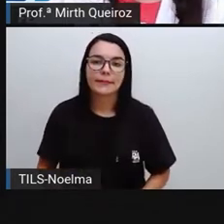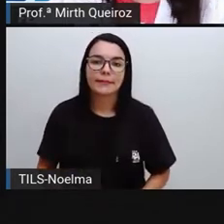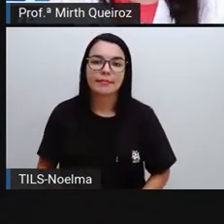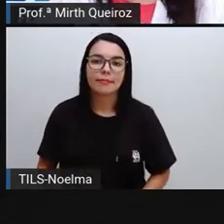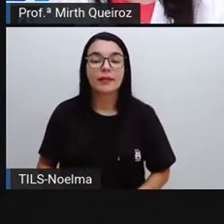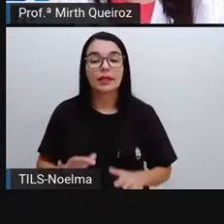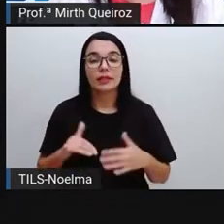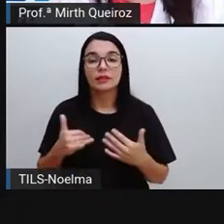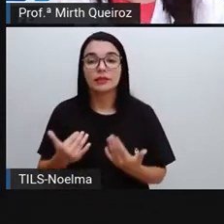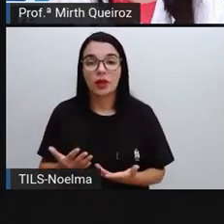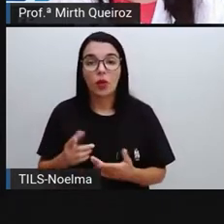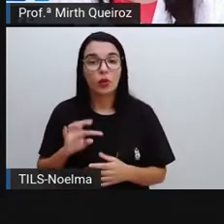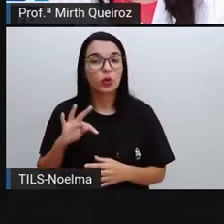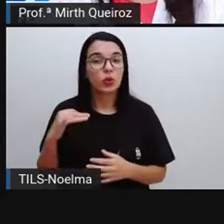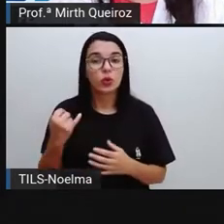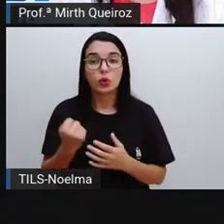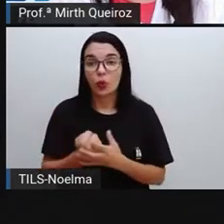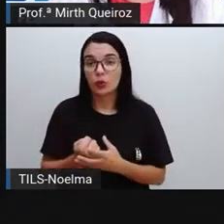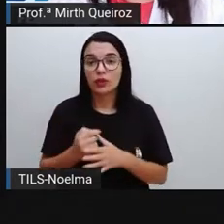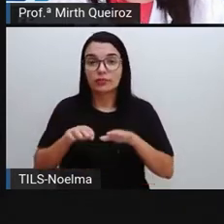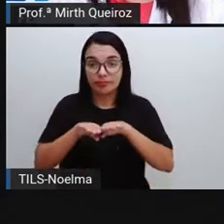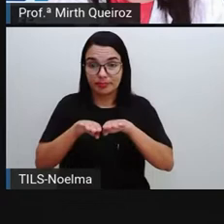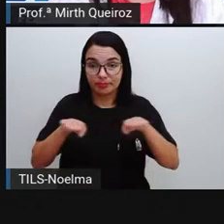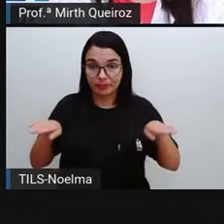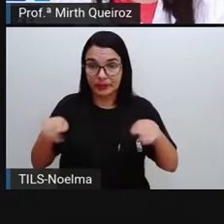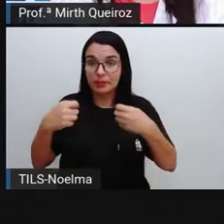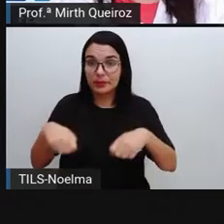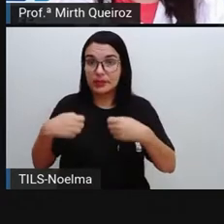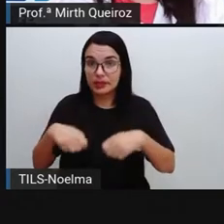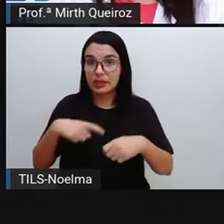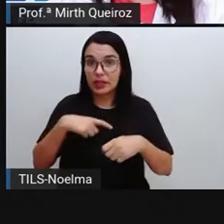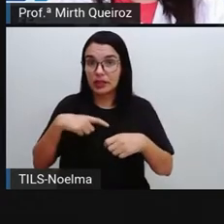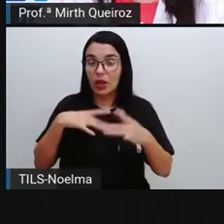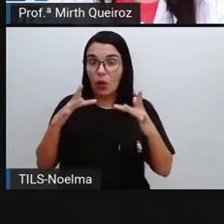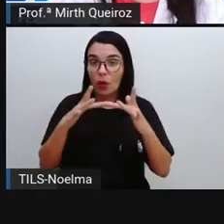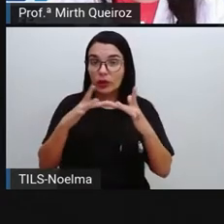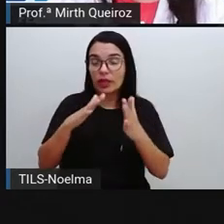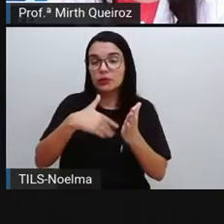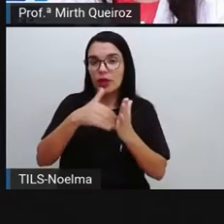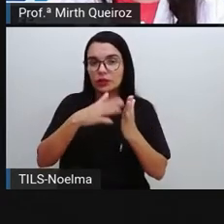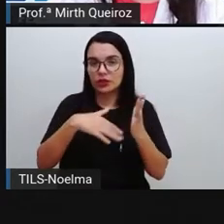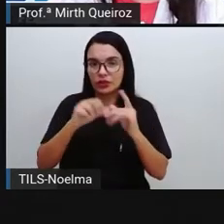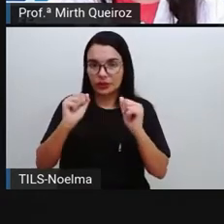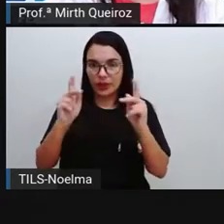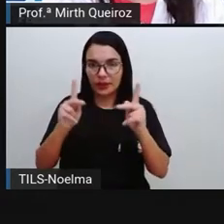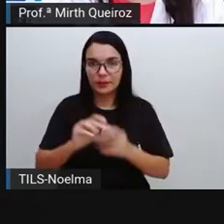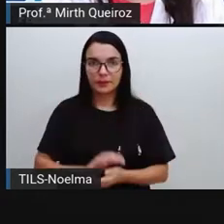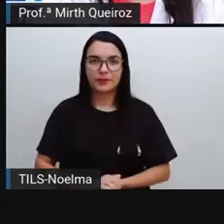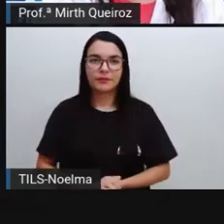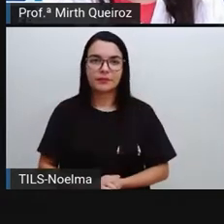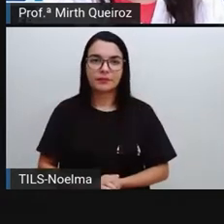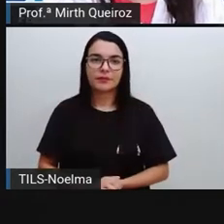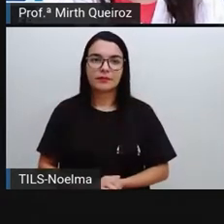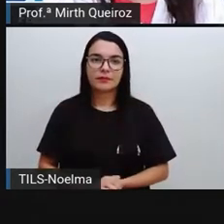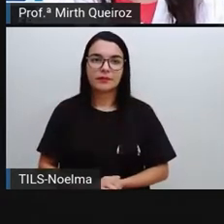De qualquer forma, toda a superfície tem que entrar em contato aí com a tinta.